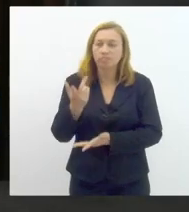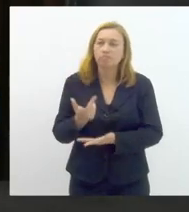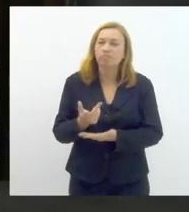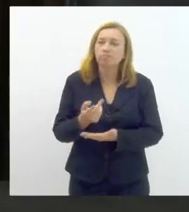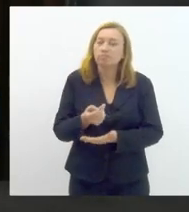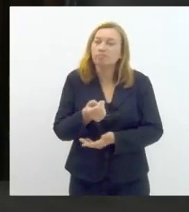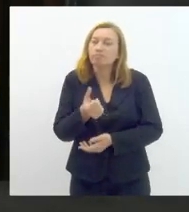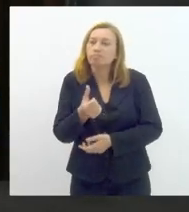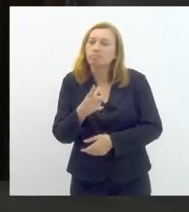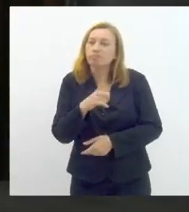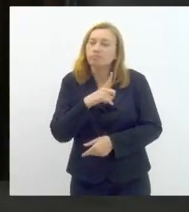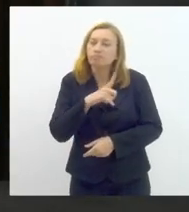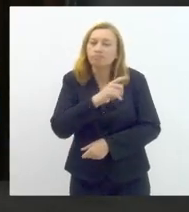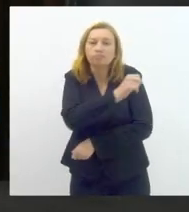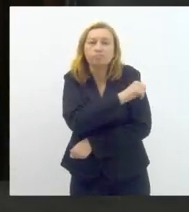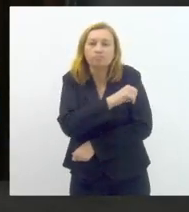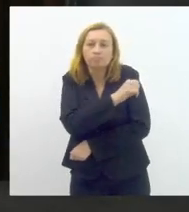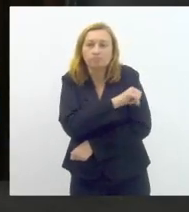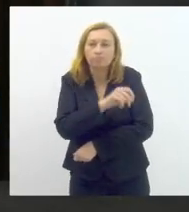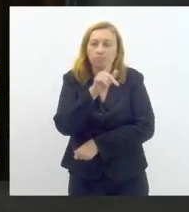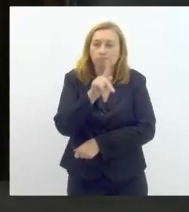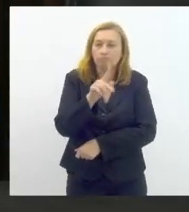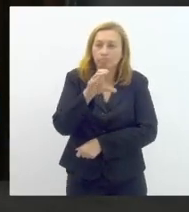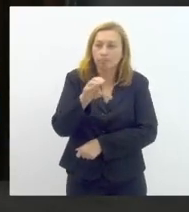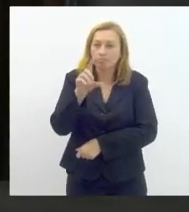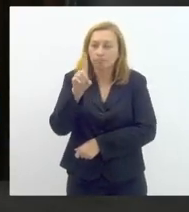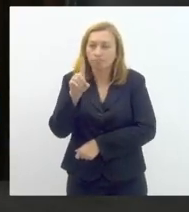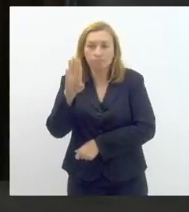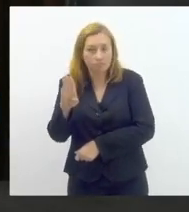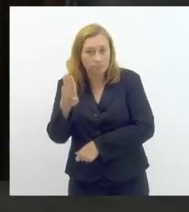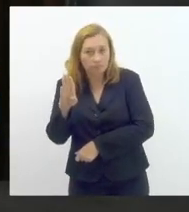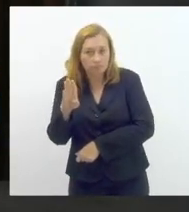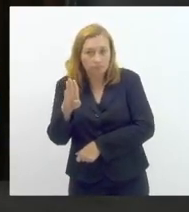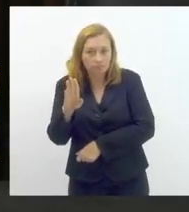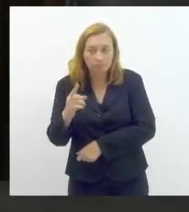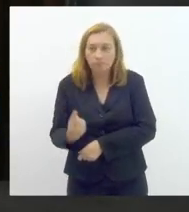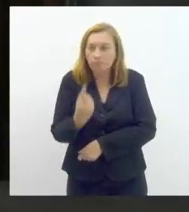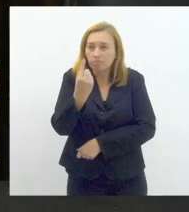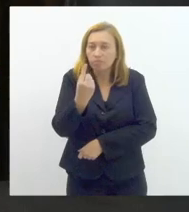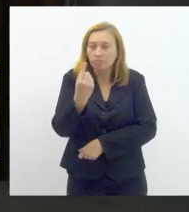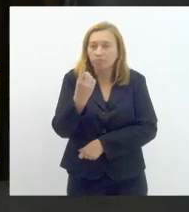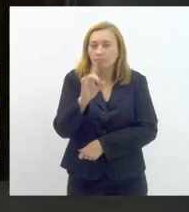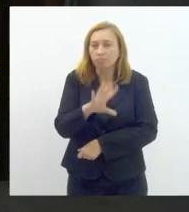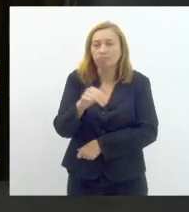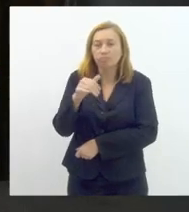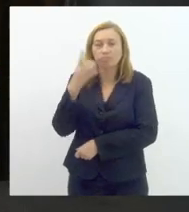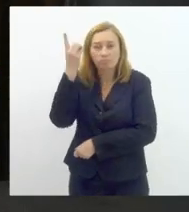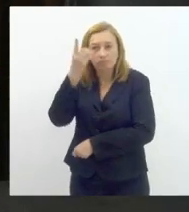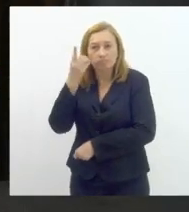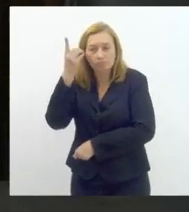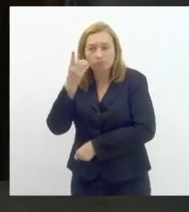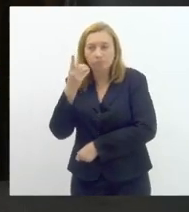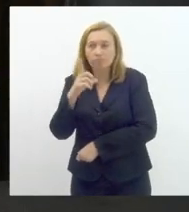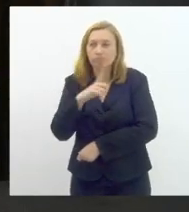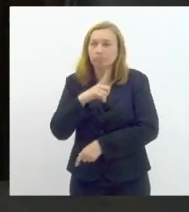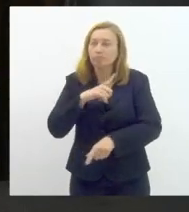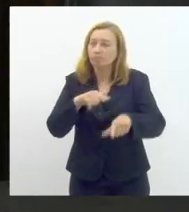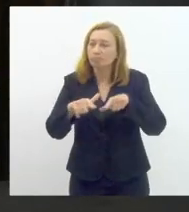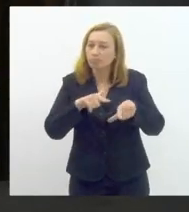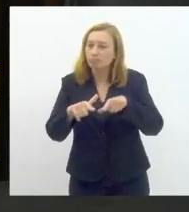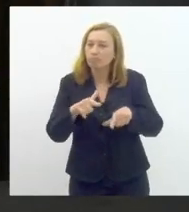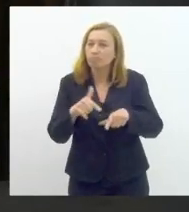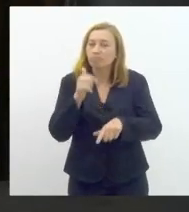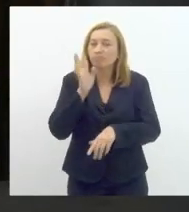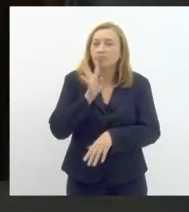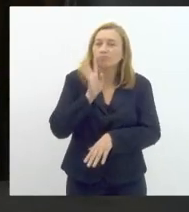pouco com a enfermeira Rejane, do PCdoB. O PCdoB elegeu uma única deputada, mas ela tem um trabalho muito